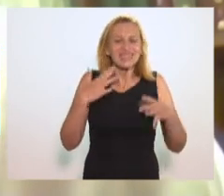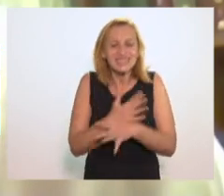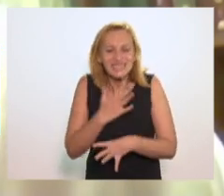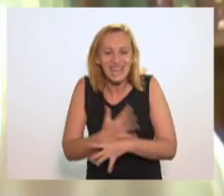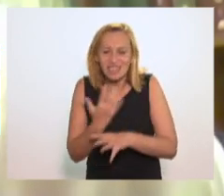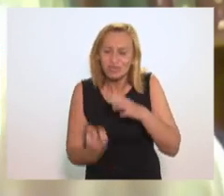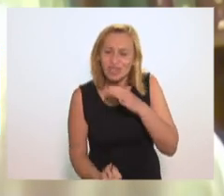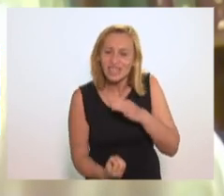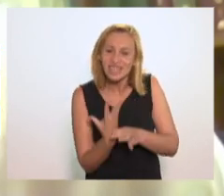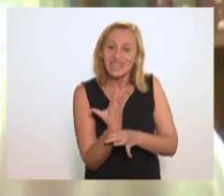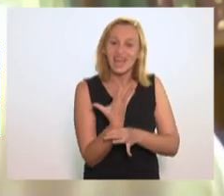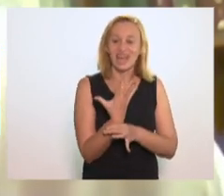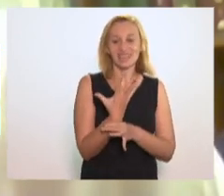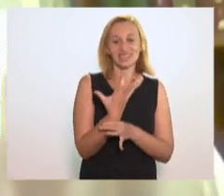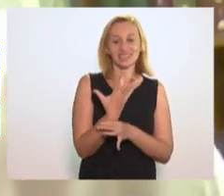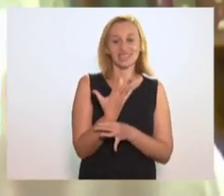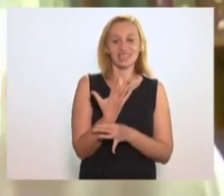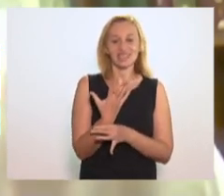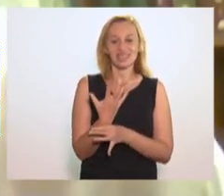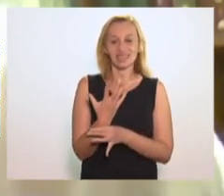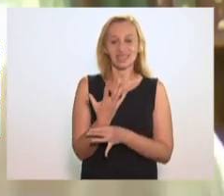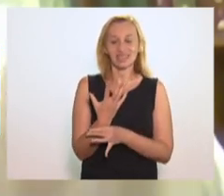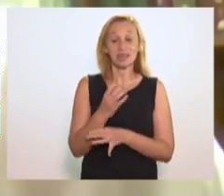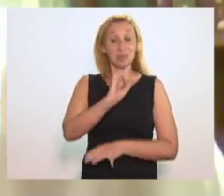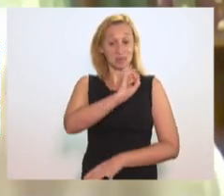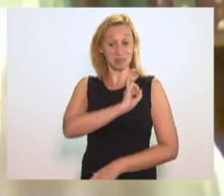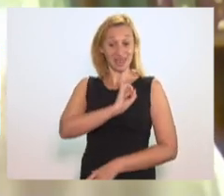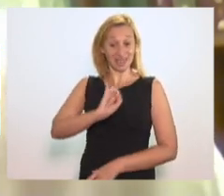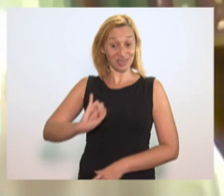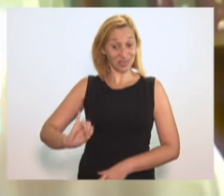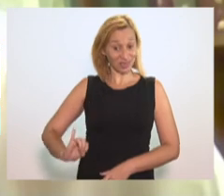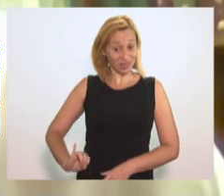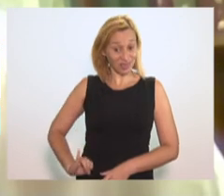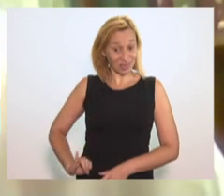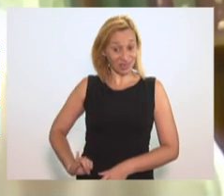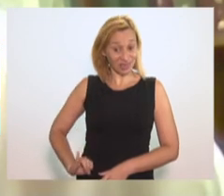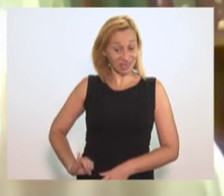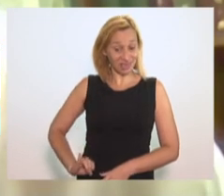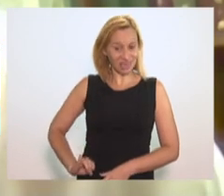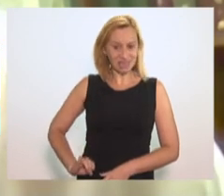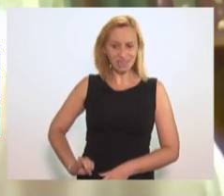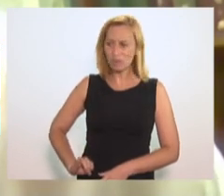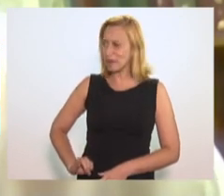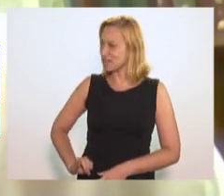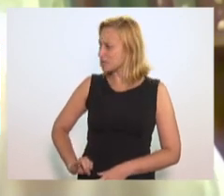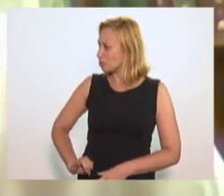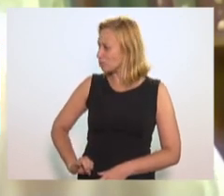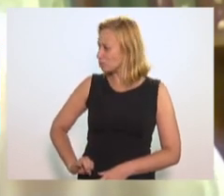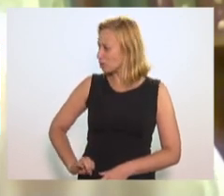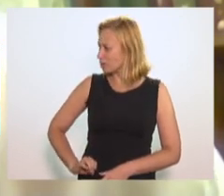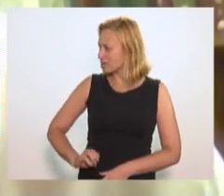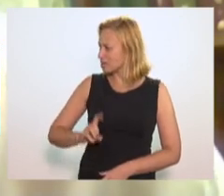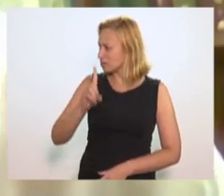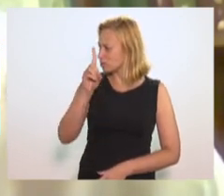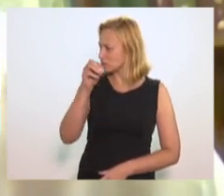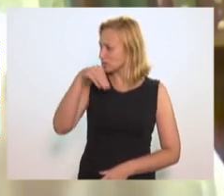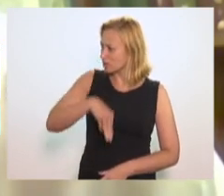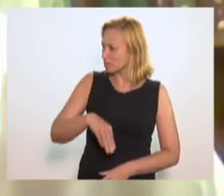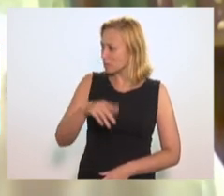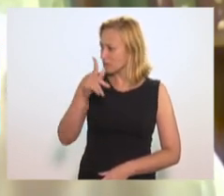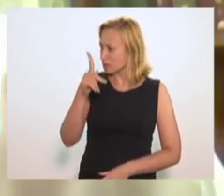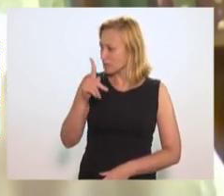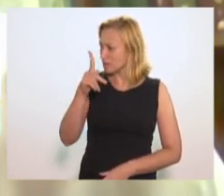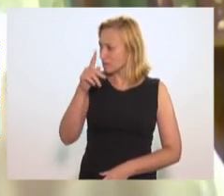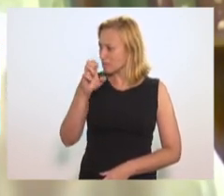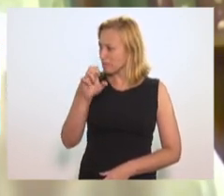fundada pela vontade do imperador Dom Pedro II em 16 de março de 1843